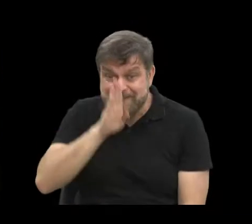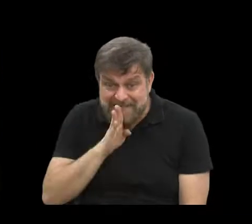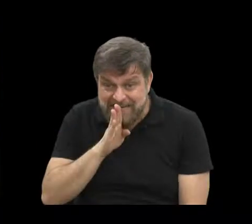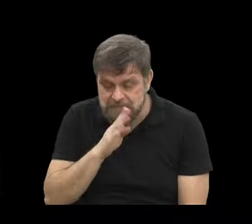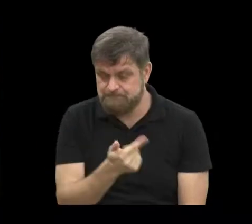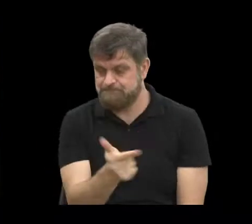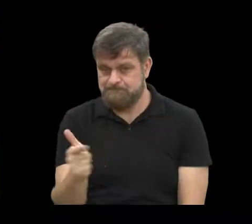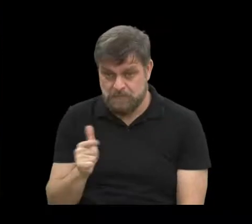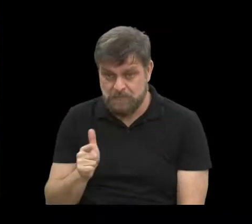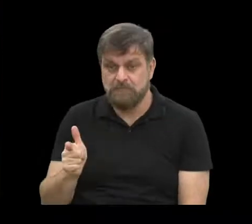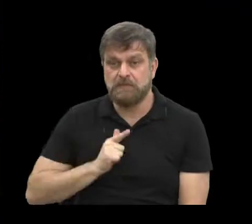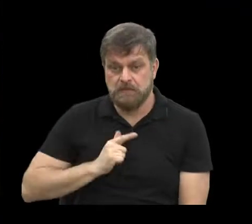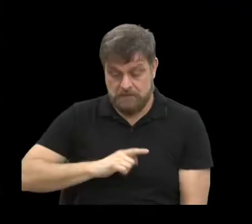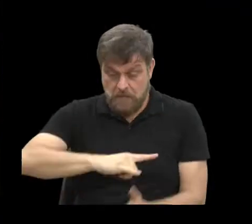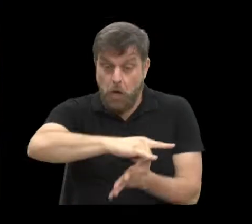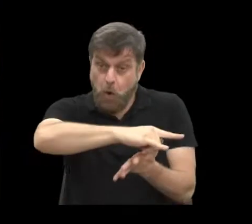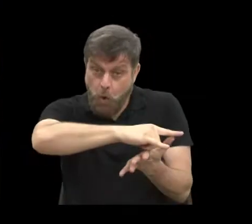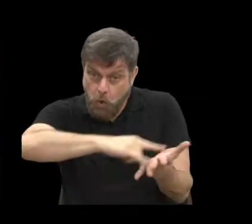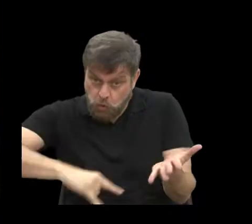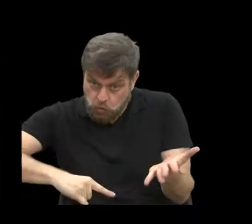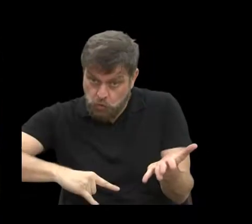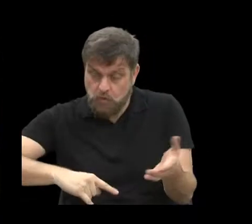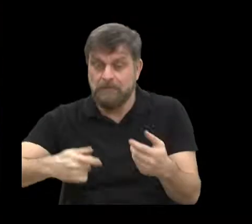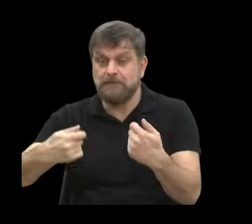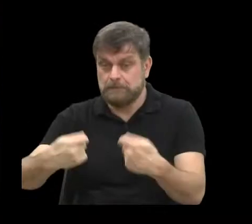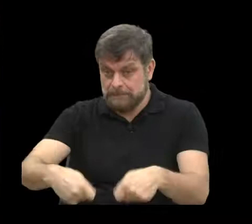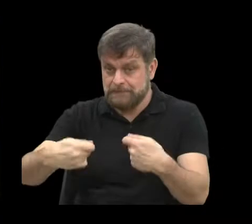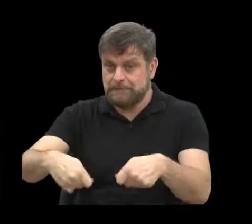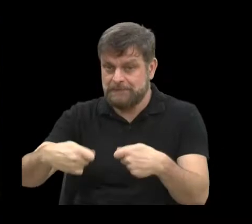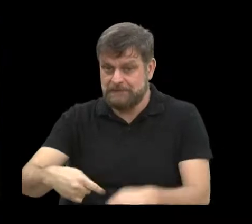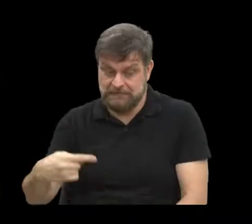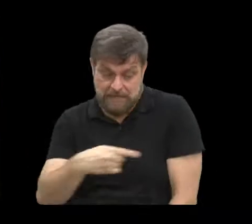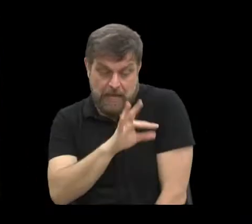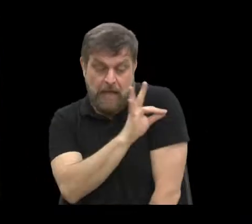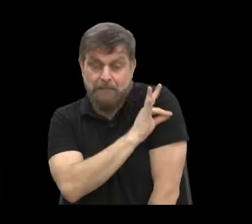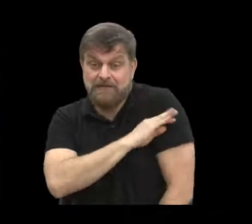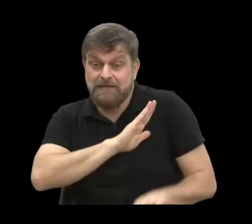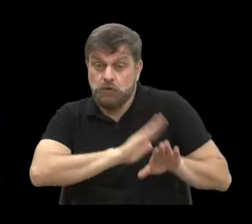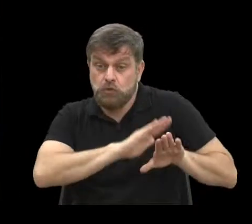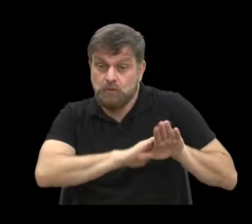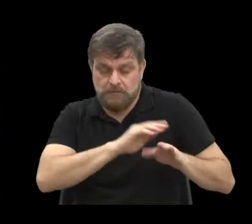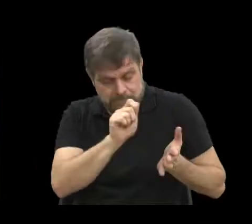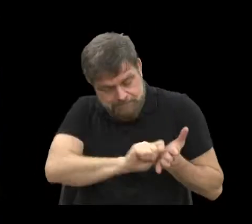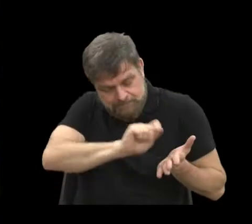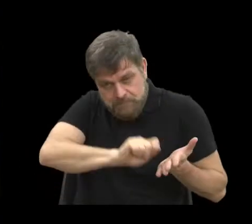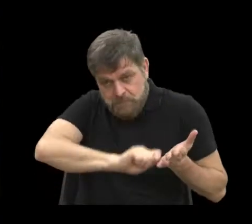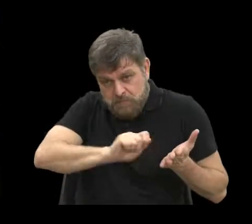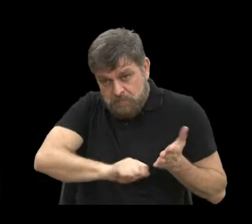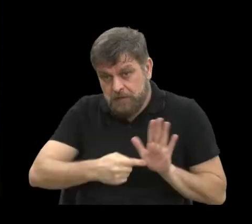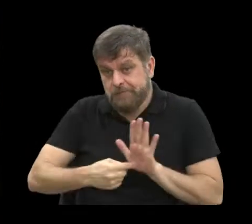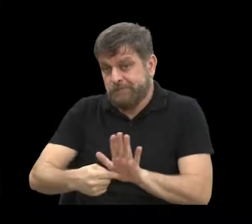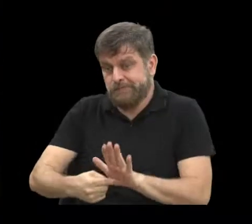Então, precisa ter desse documento feito pela Prefeitura atestando a inexistência.